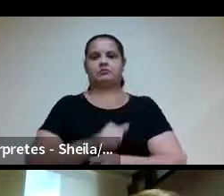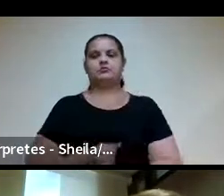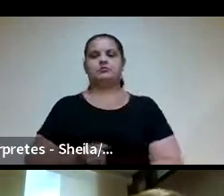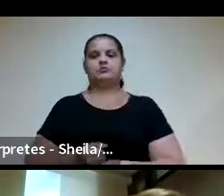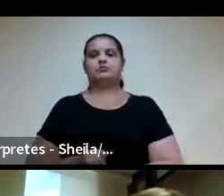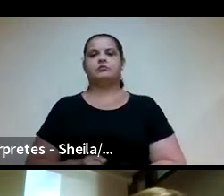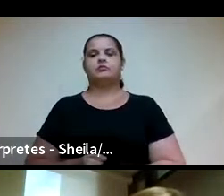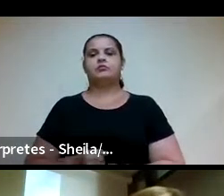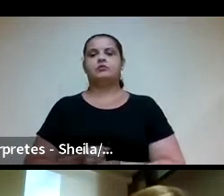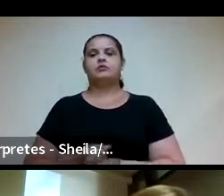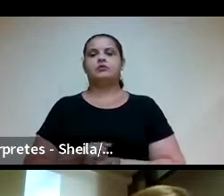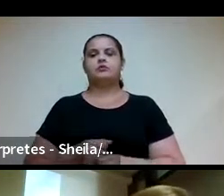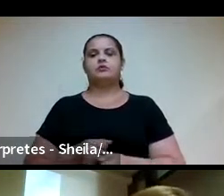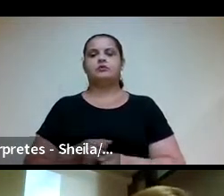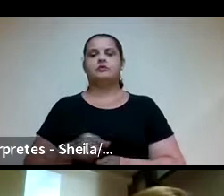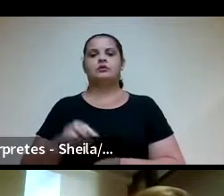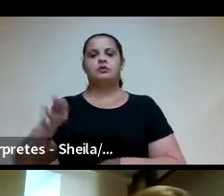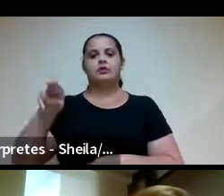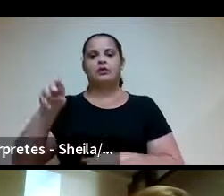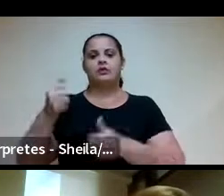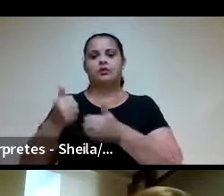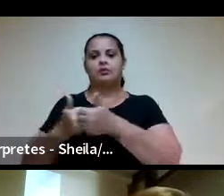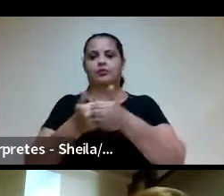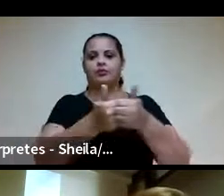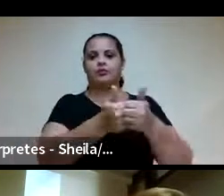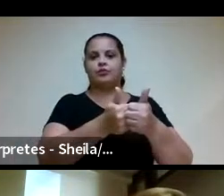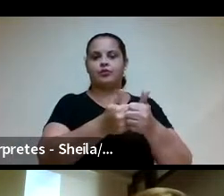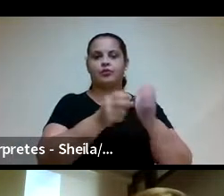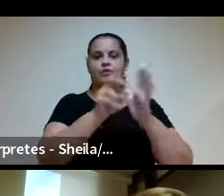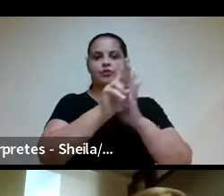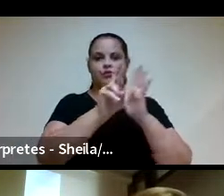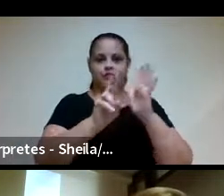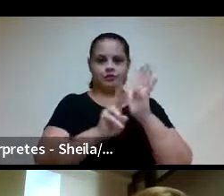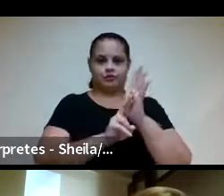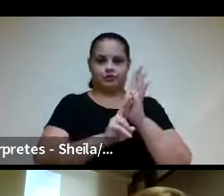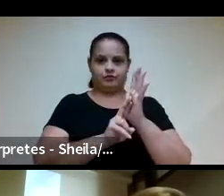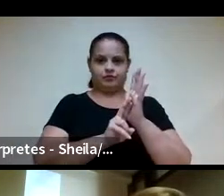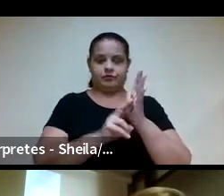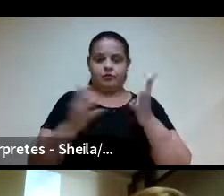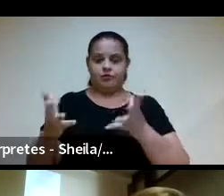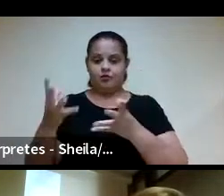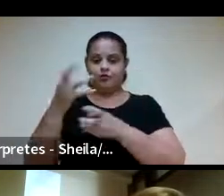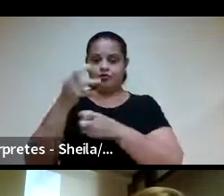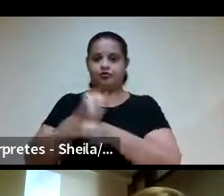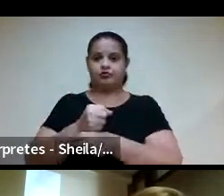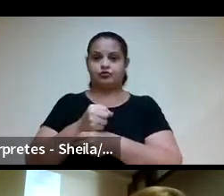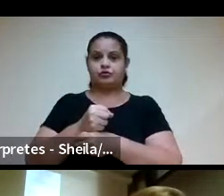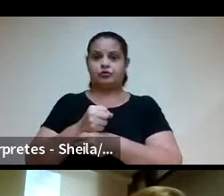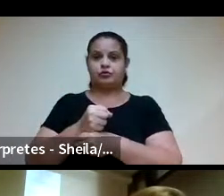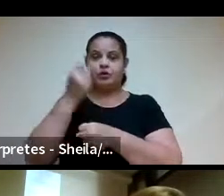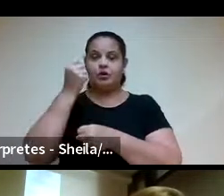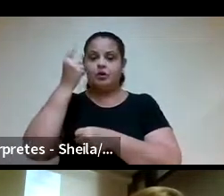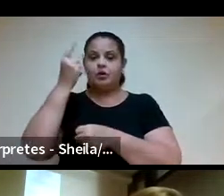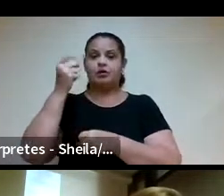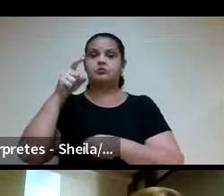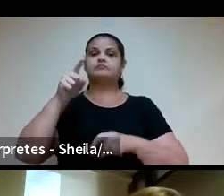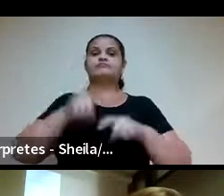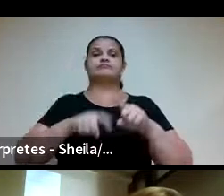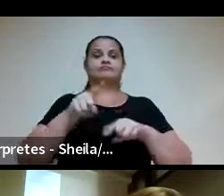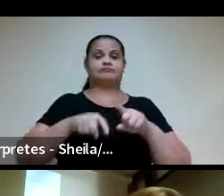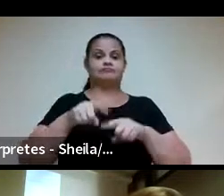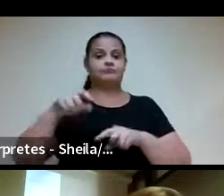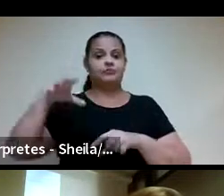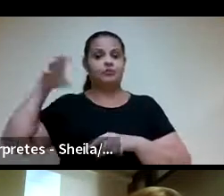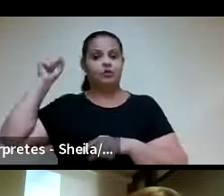Igualmente, senhor presidente, eu vou acompanhar o ilustre relator em suas conclusões, porque me parece, de fato, que a oitiva